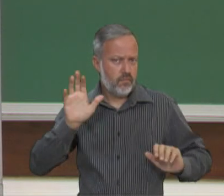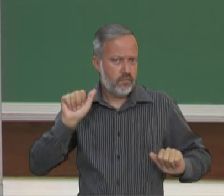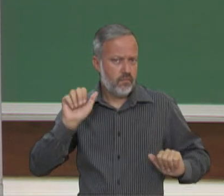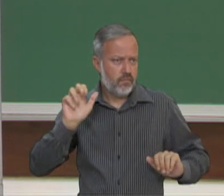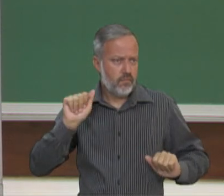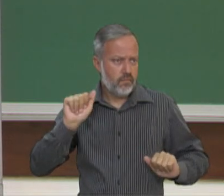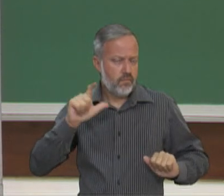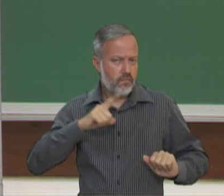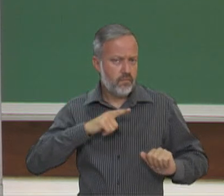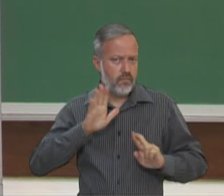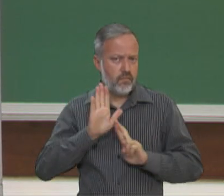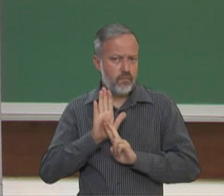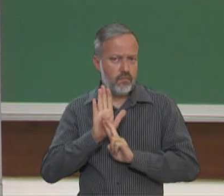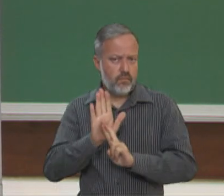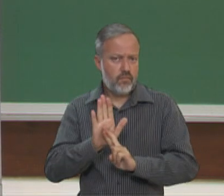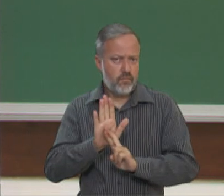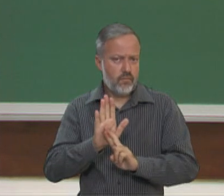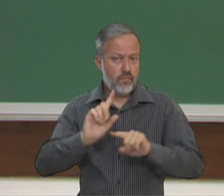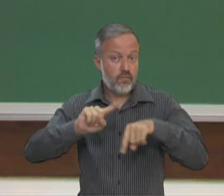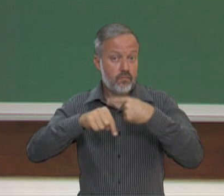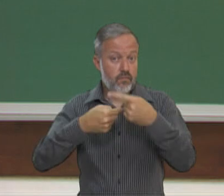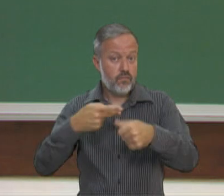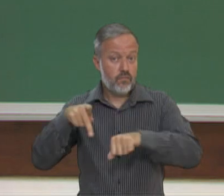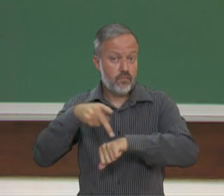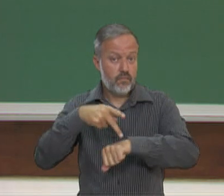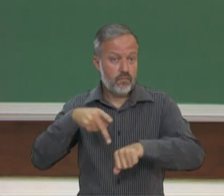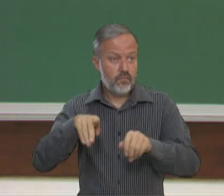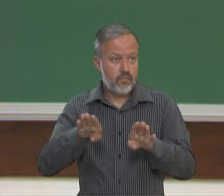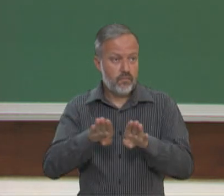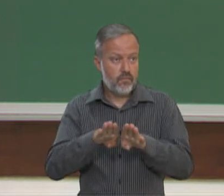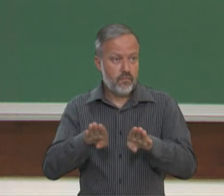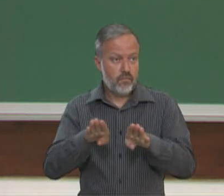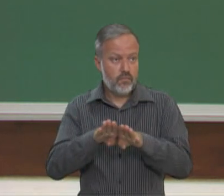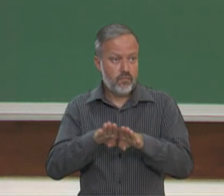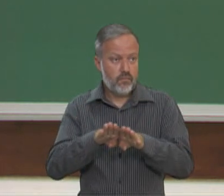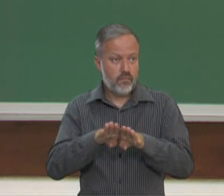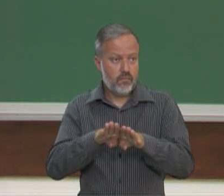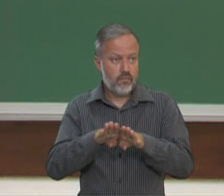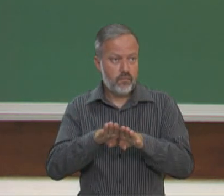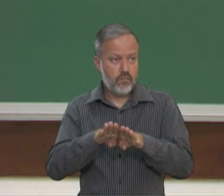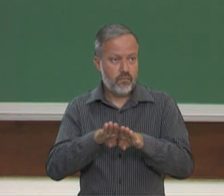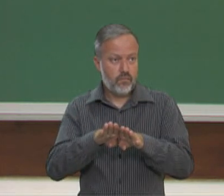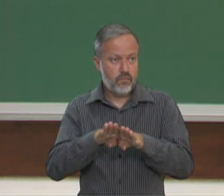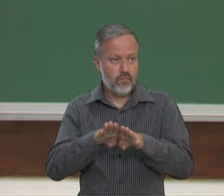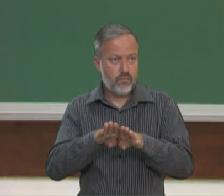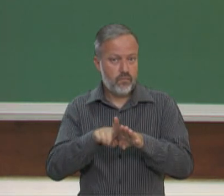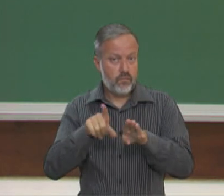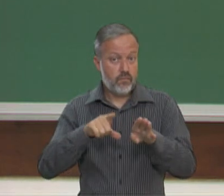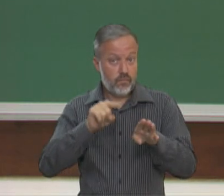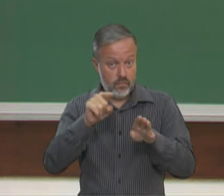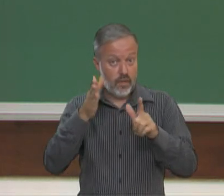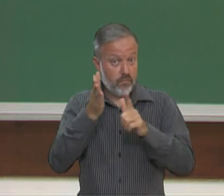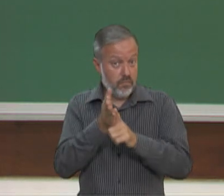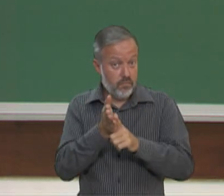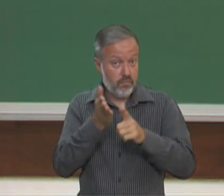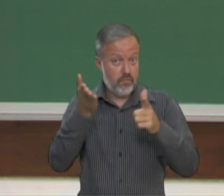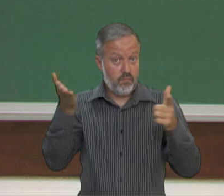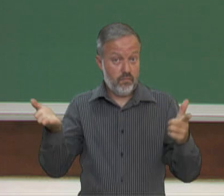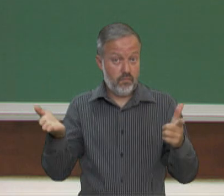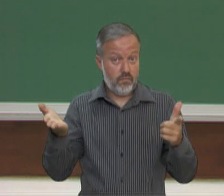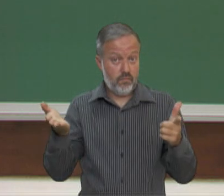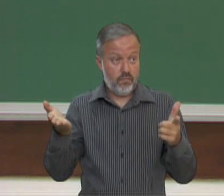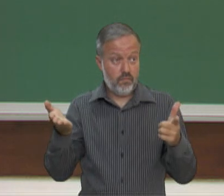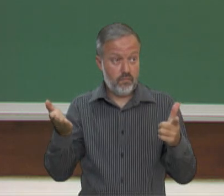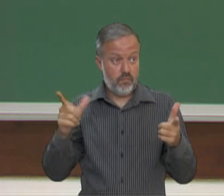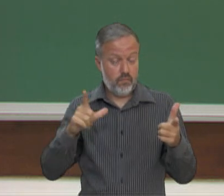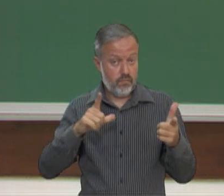sus representações também em outros países. Então, a gente fala aqui do El País, que é um jornal